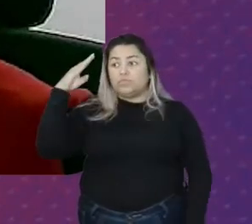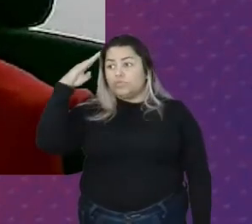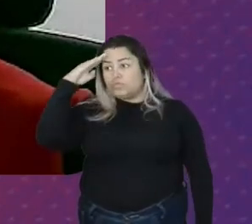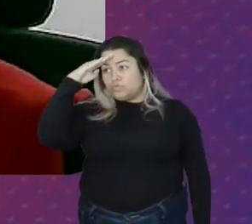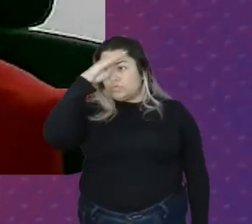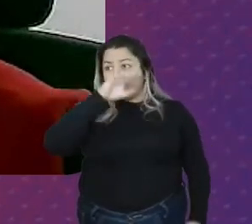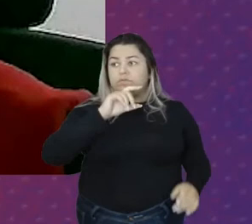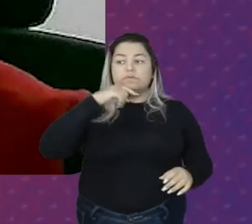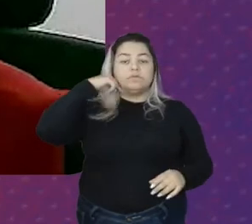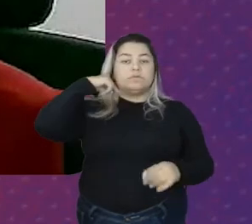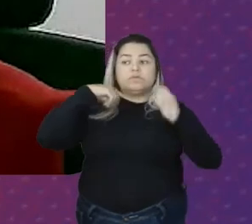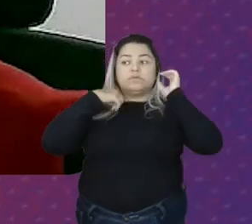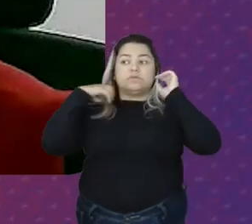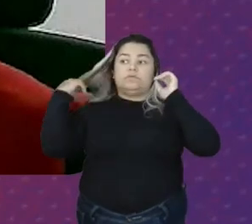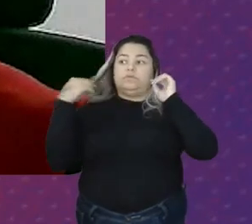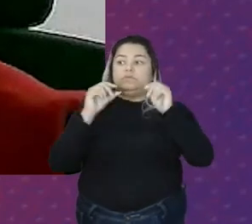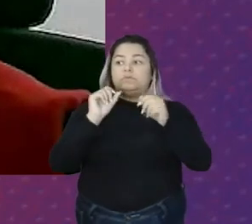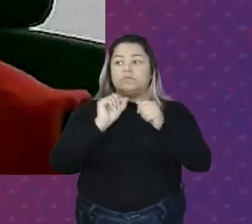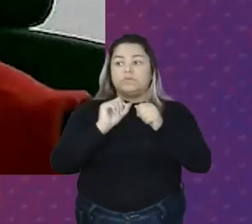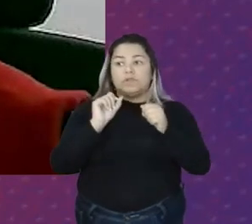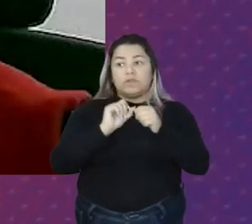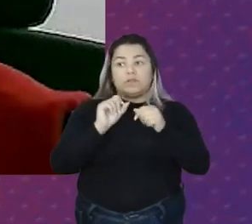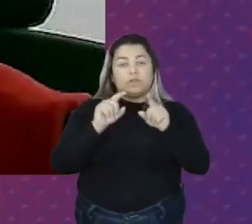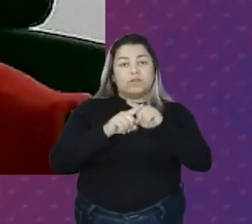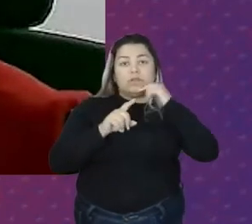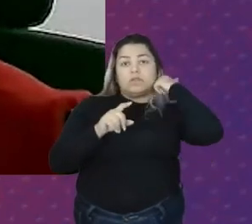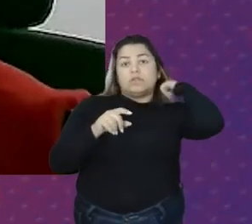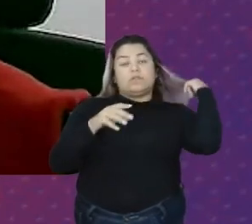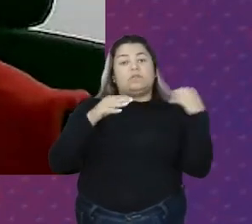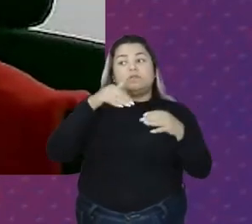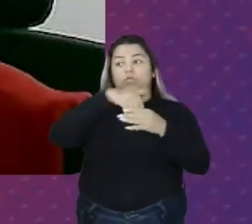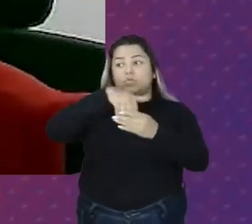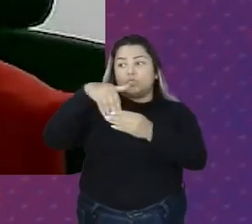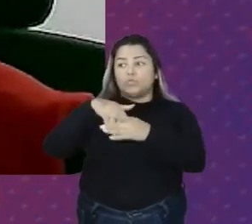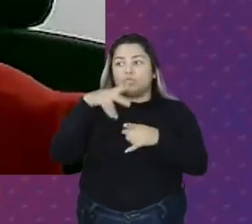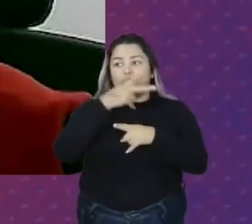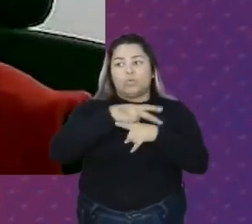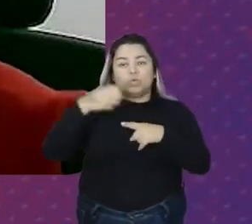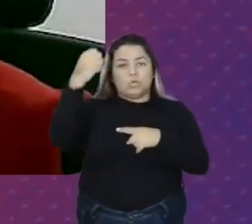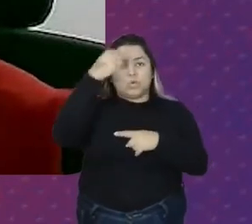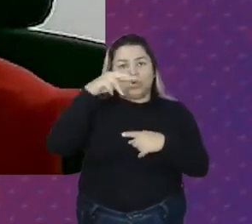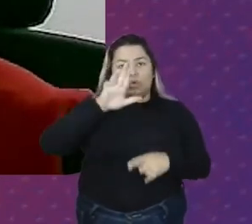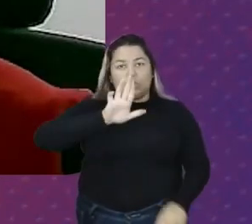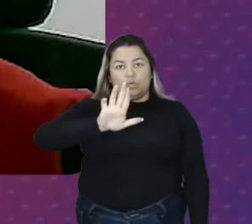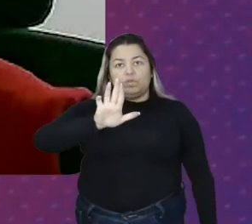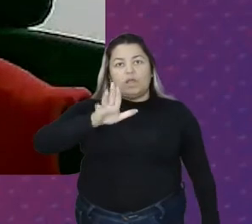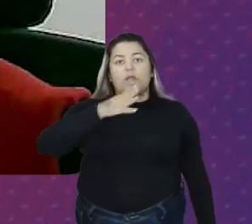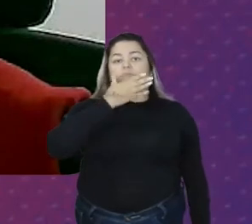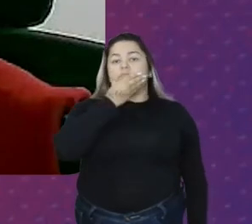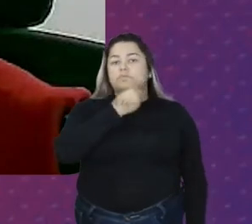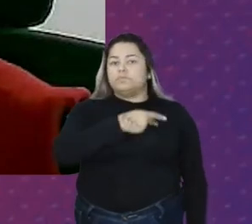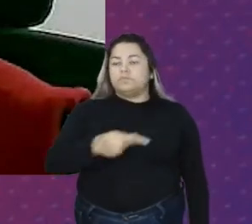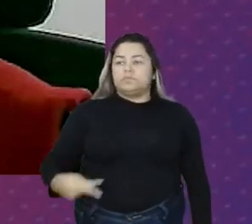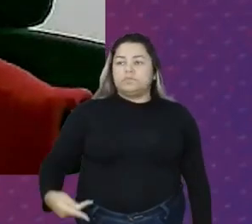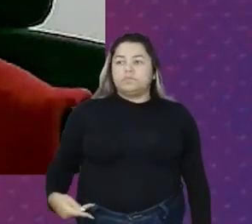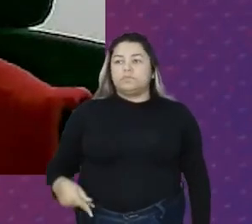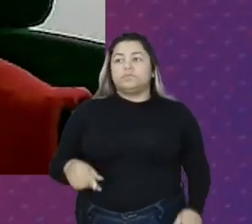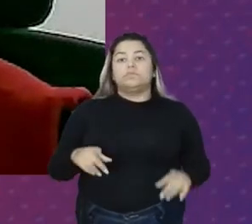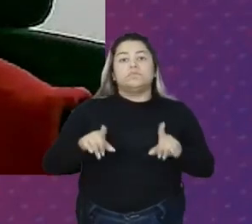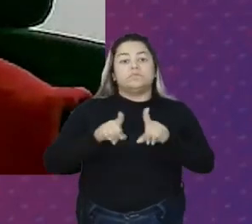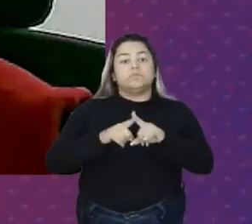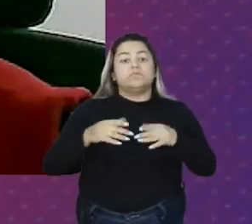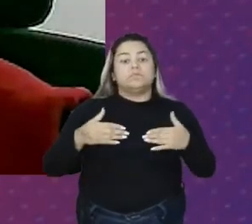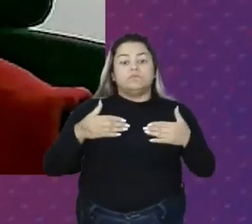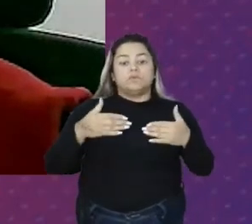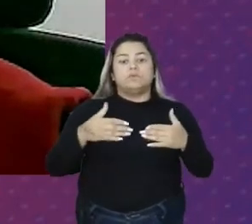realizaram depois das eleições, depois da vitória de Lula presidente. Em frente a um quartel do